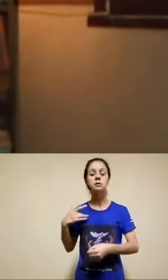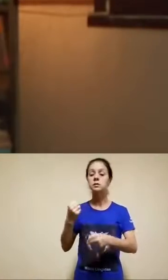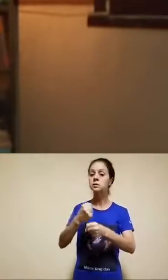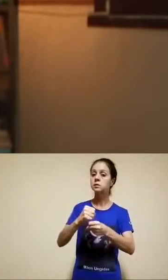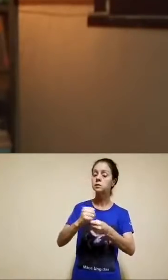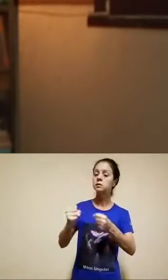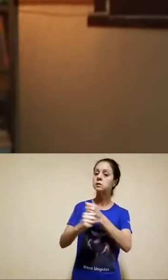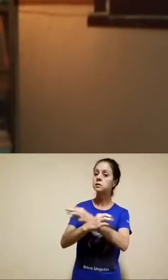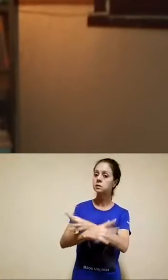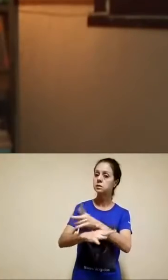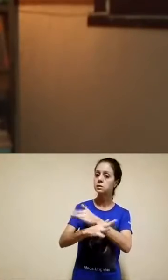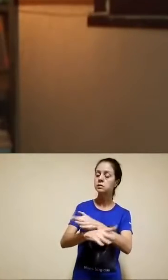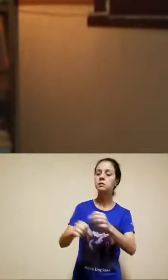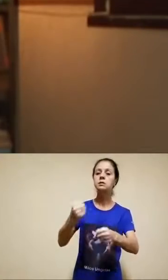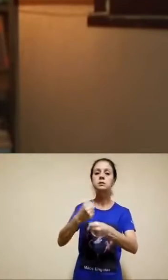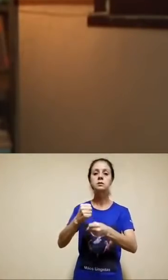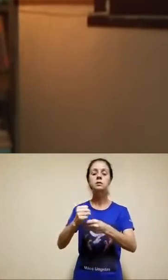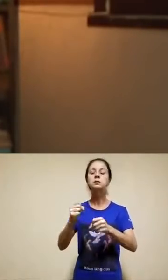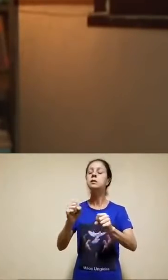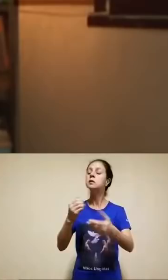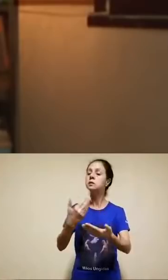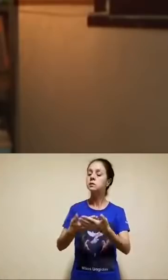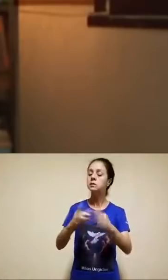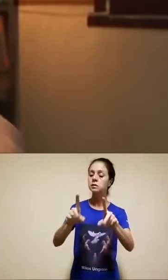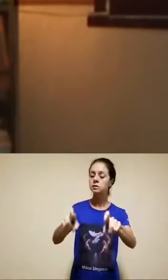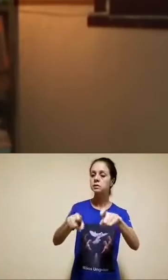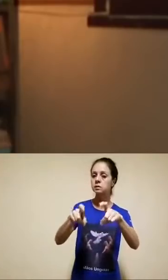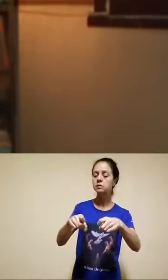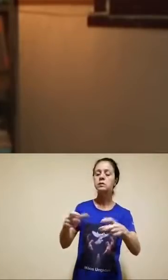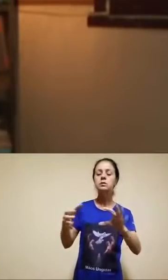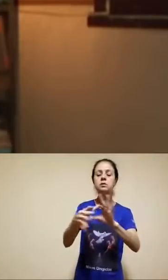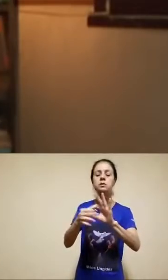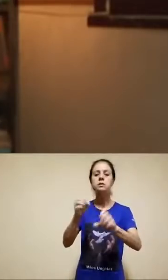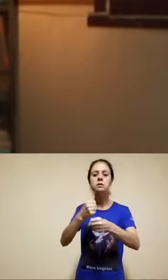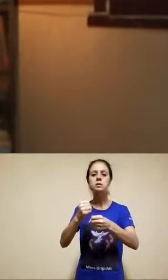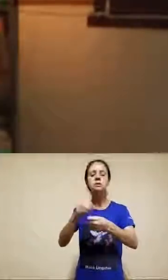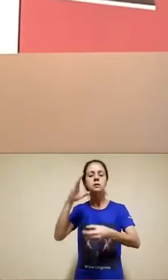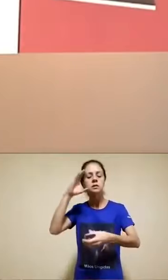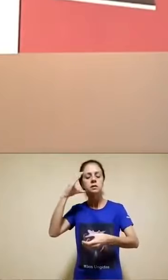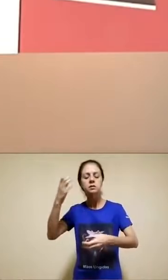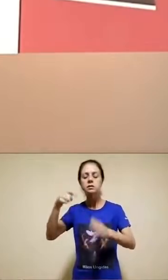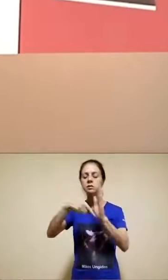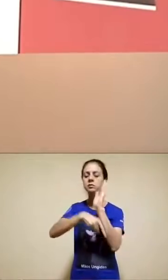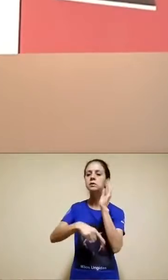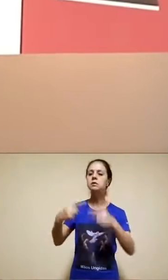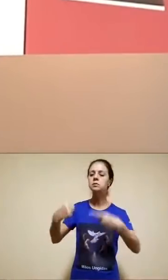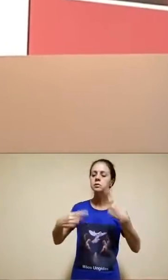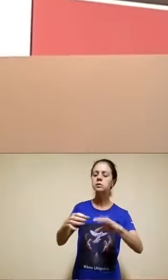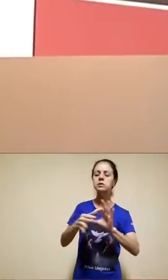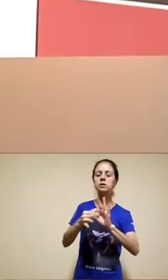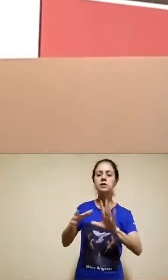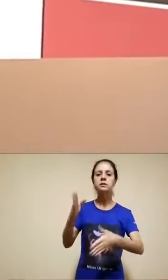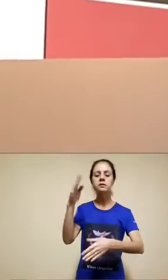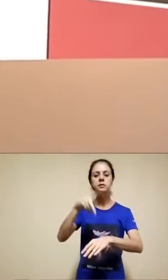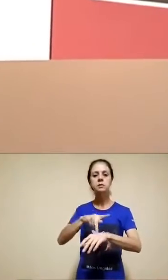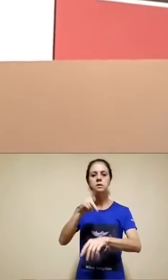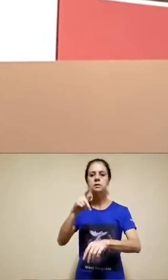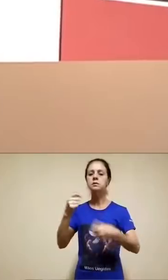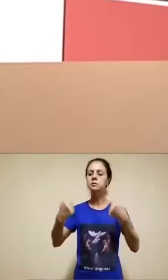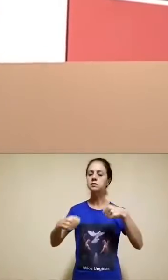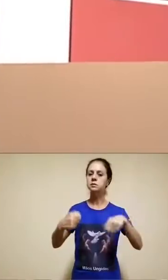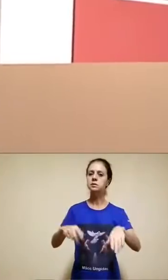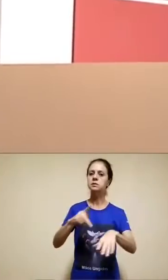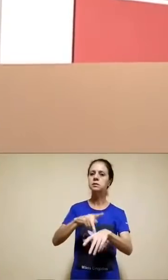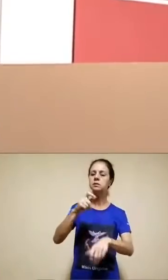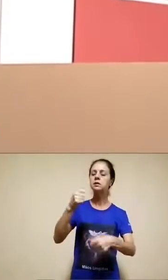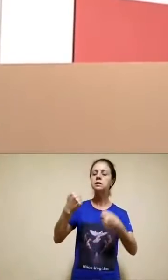agrária, enfim, um conjunto de reformas que são decisivos para aprofundar a democracia no país. Por isso, a necessidade de reformas política